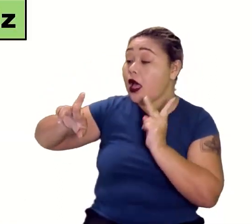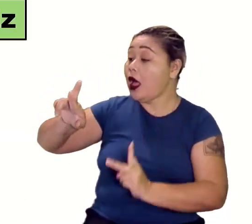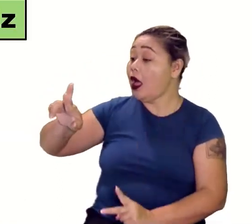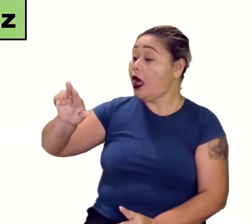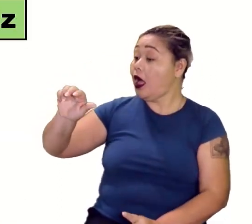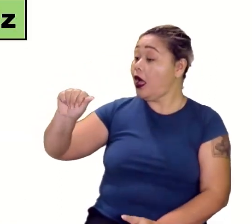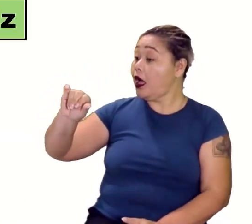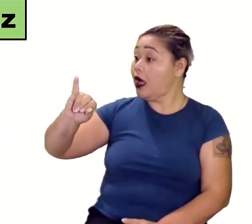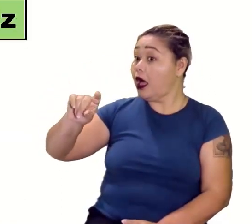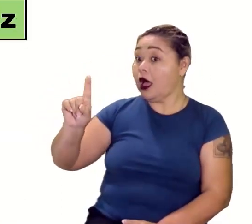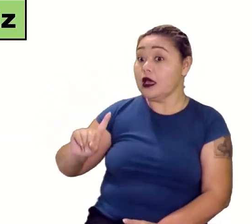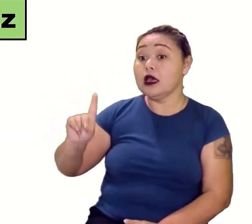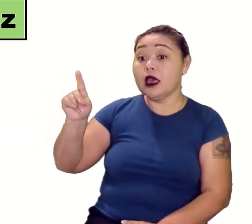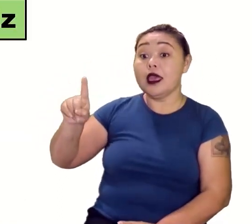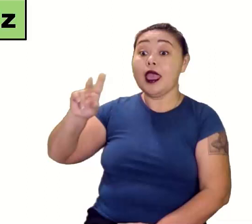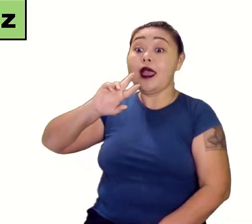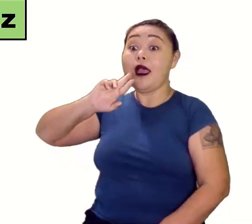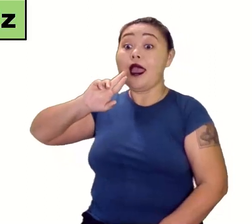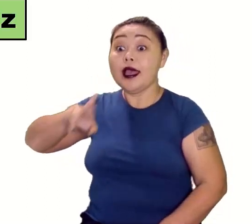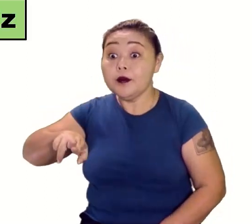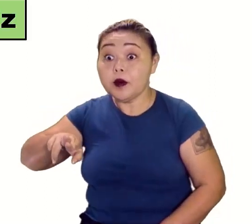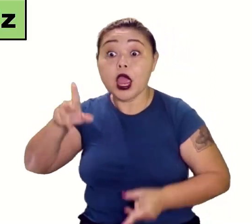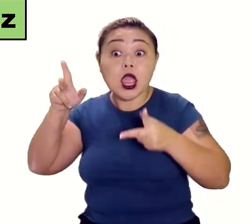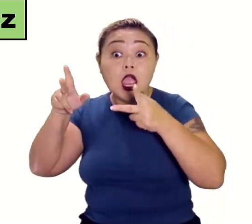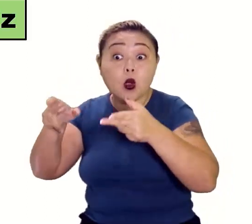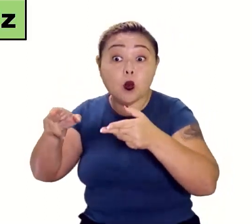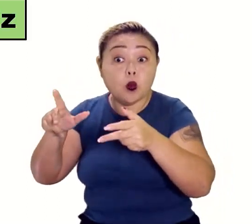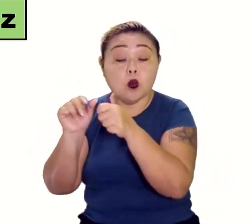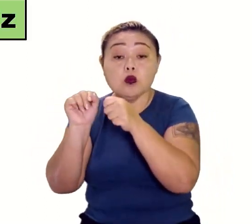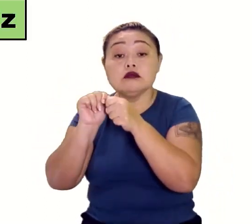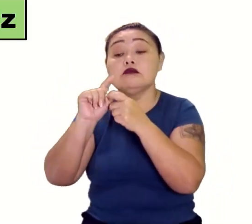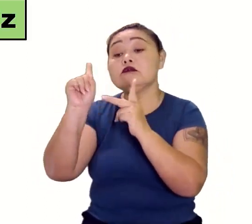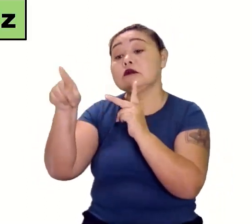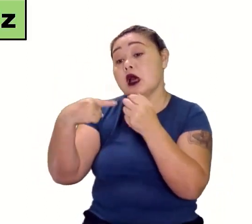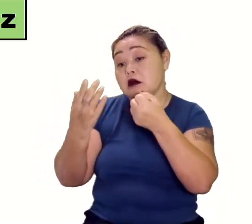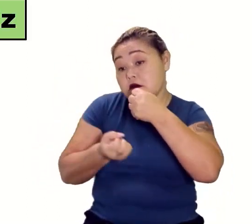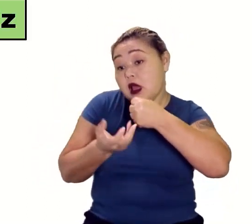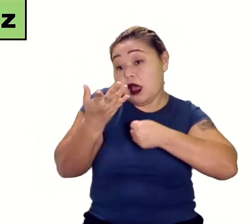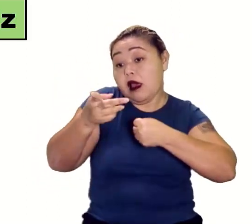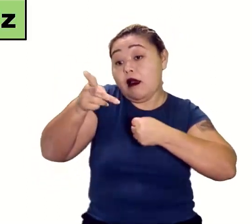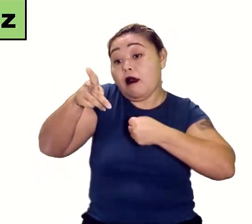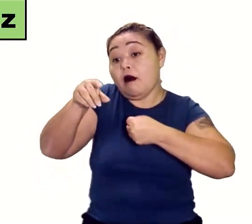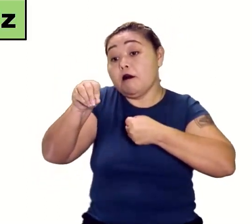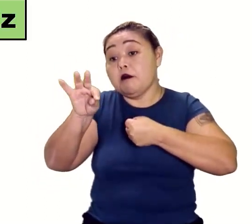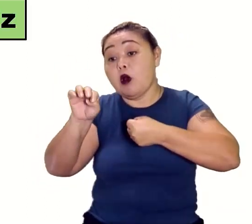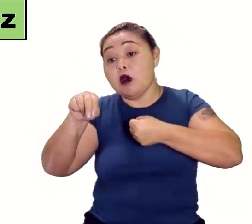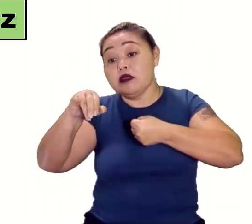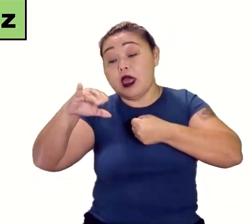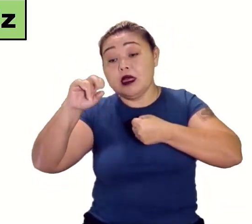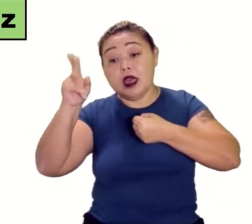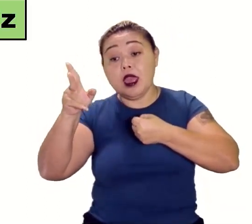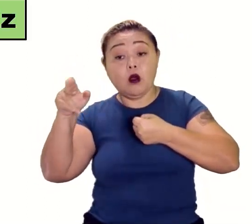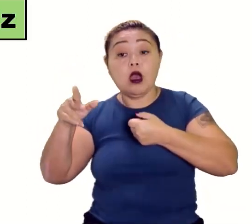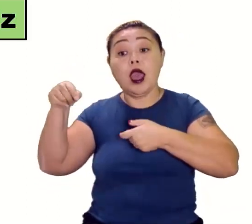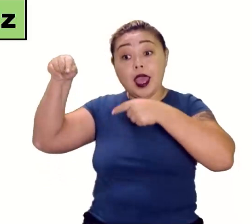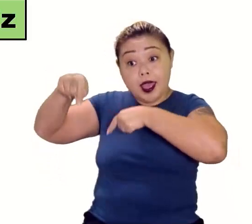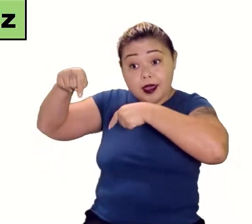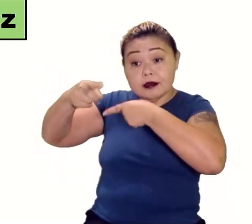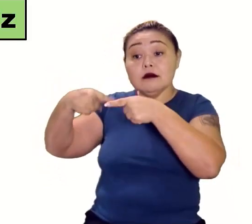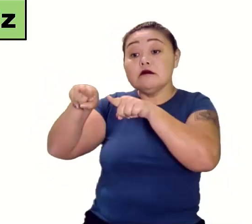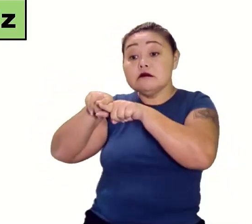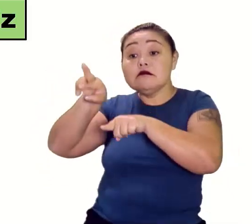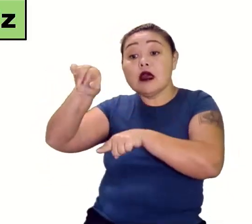o resultado. Assim como lá na potência, né? A potência é o resultado, aqui também a raiz é